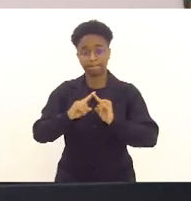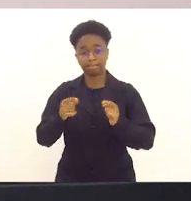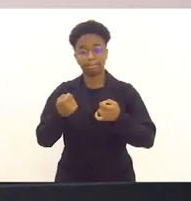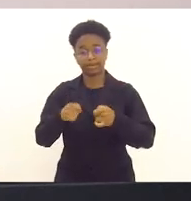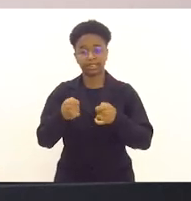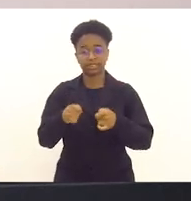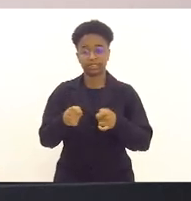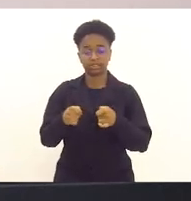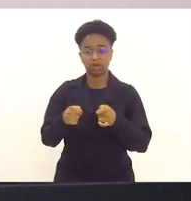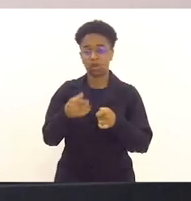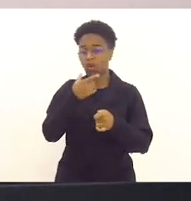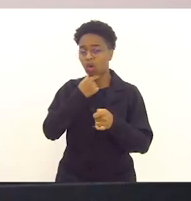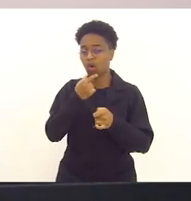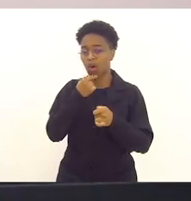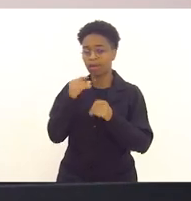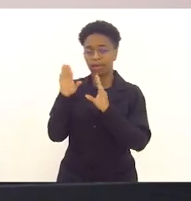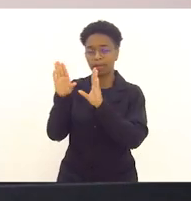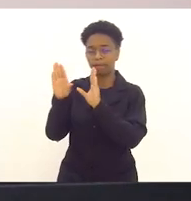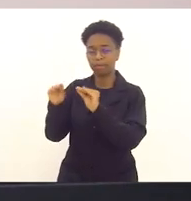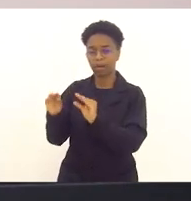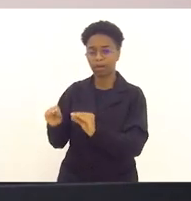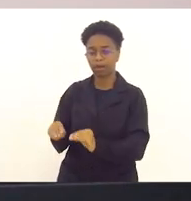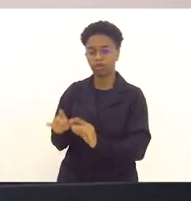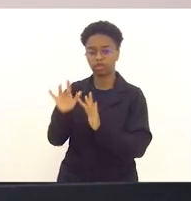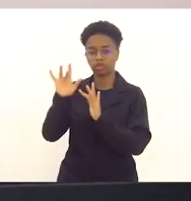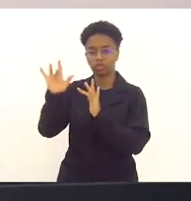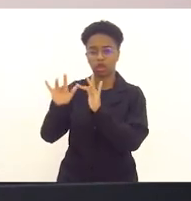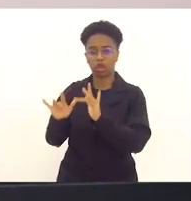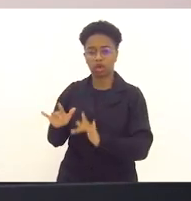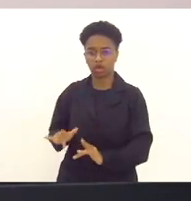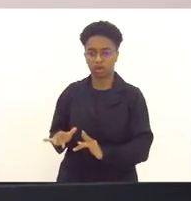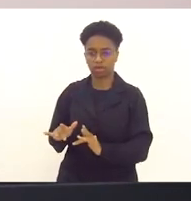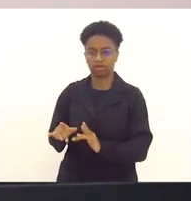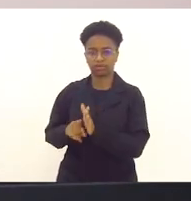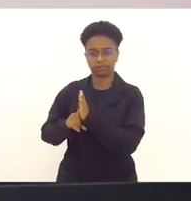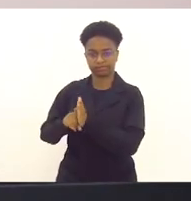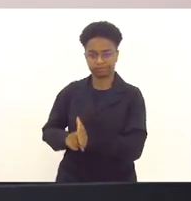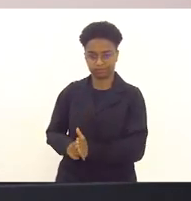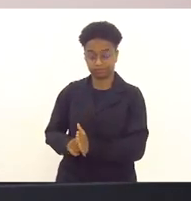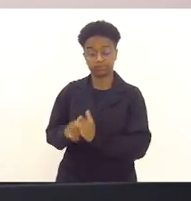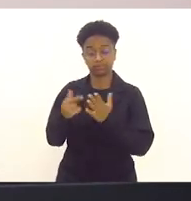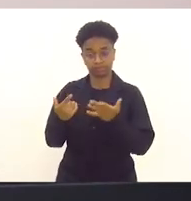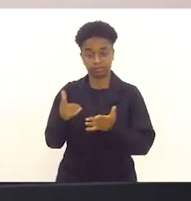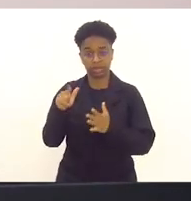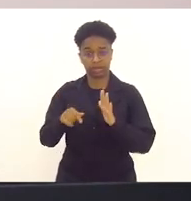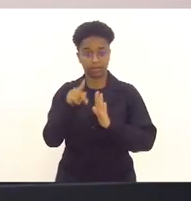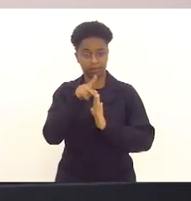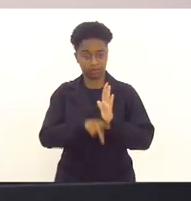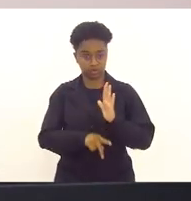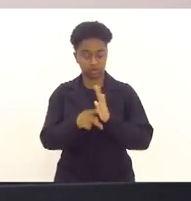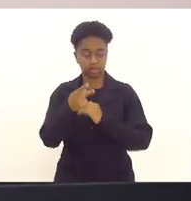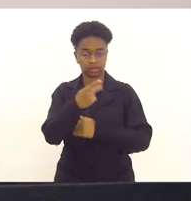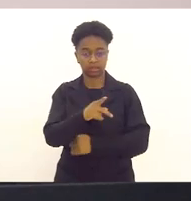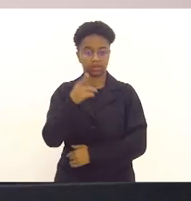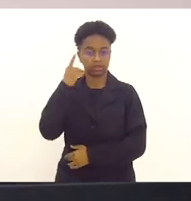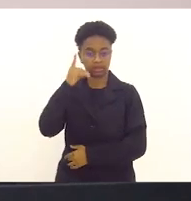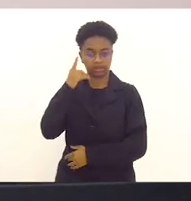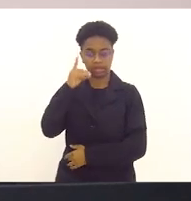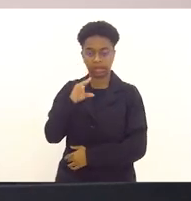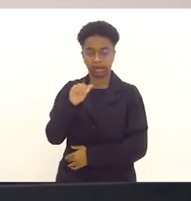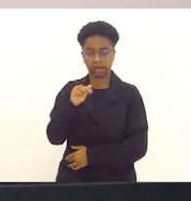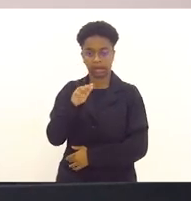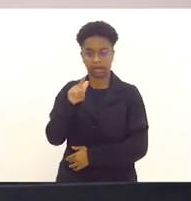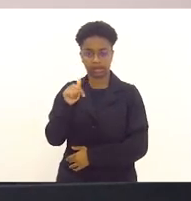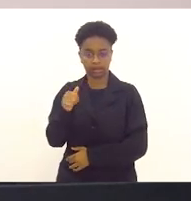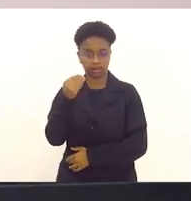periciado por um homem né então é esse é o Projeto essa que a deputada Carla Machado Vai